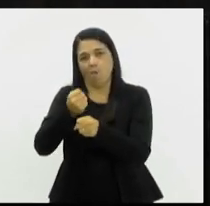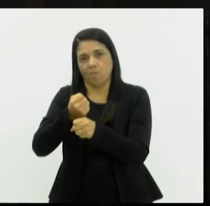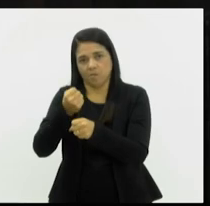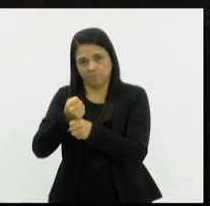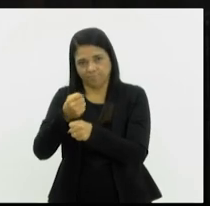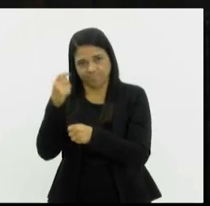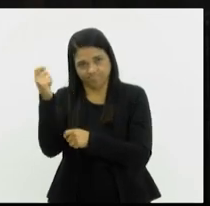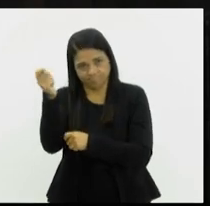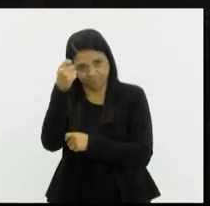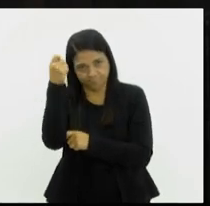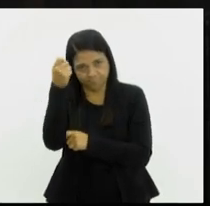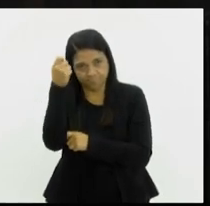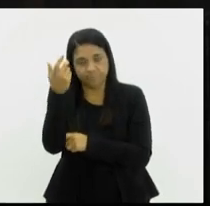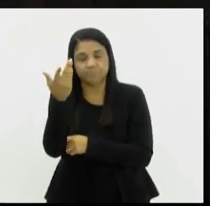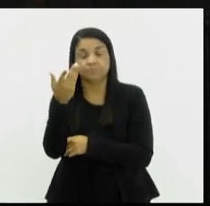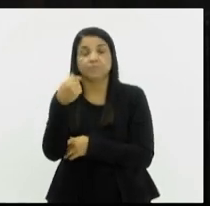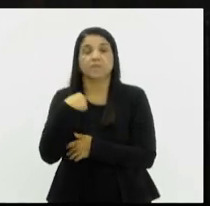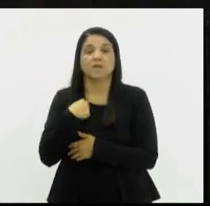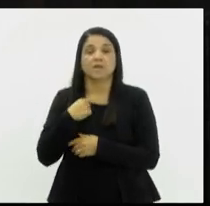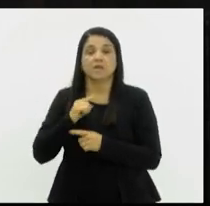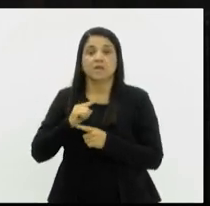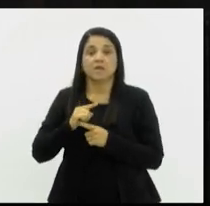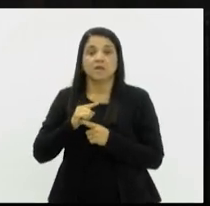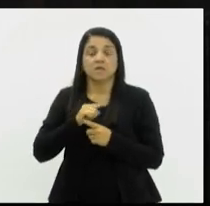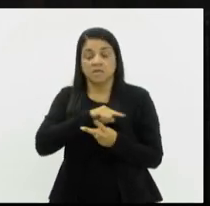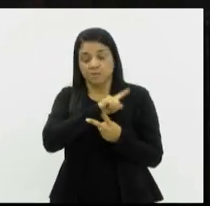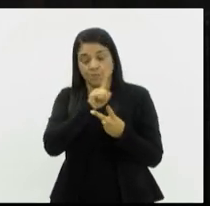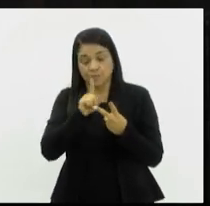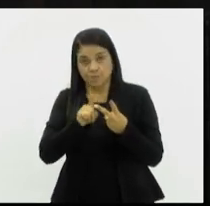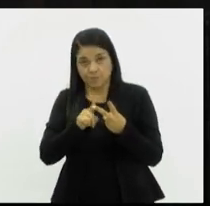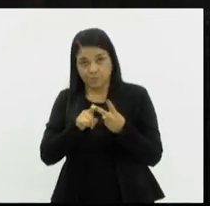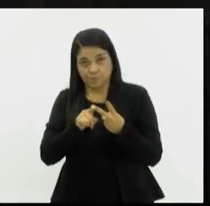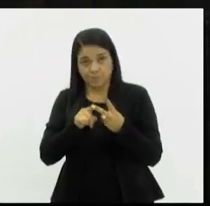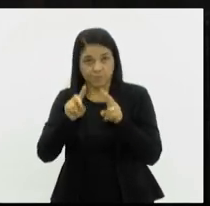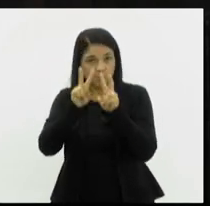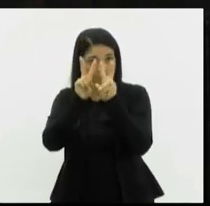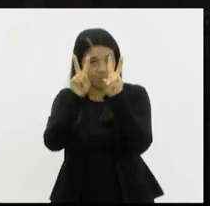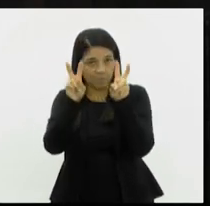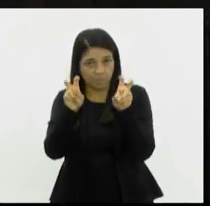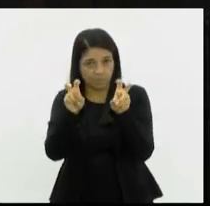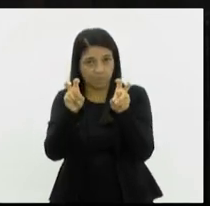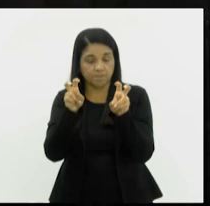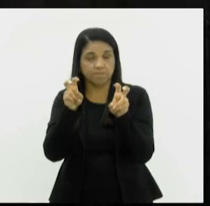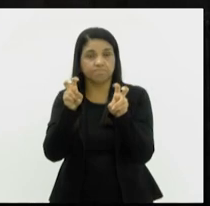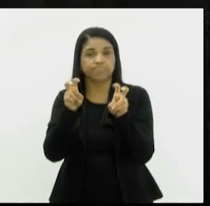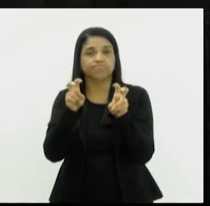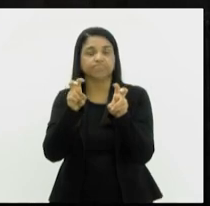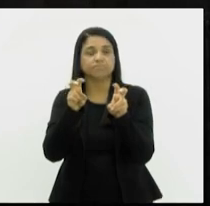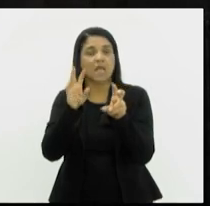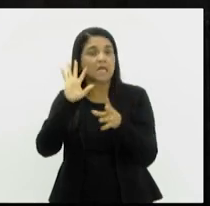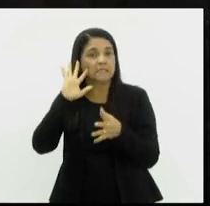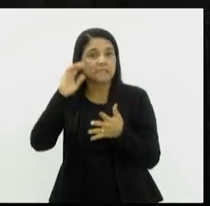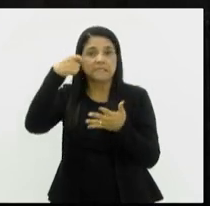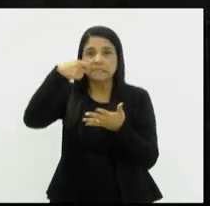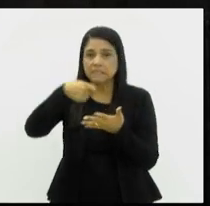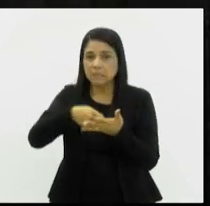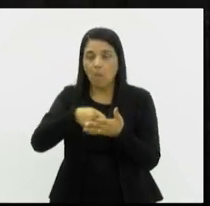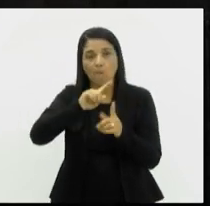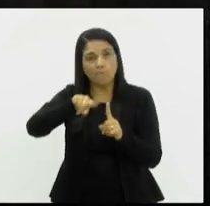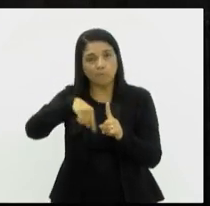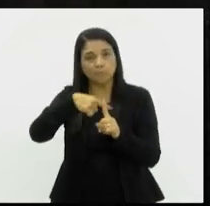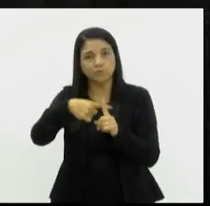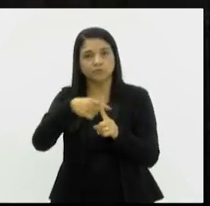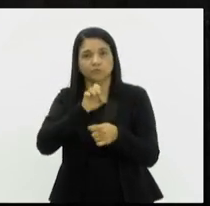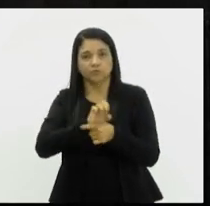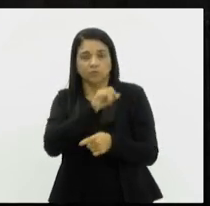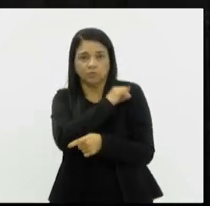seguida, falei sobre a questão da decisão positiva para o Rio de Janeiro, ontem,